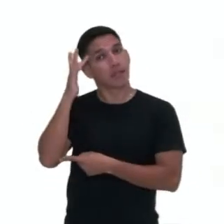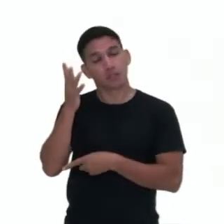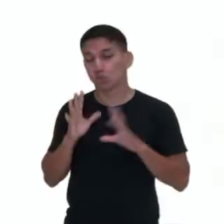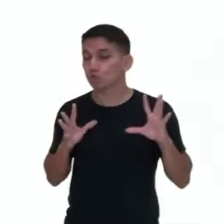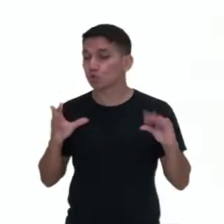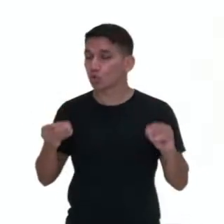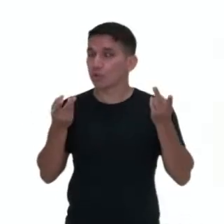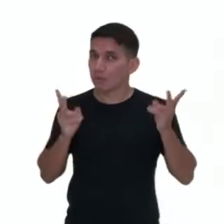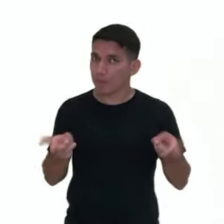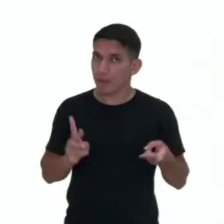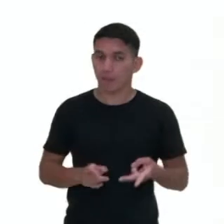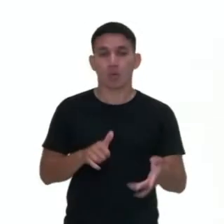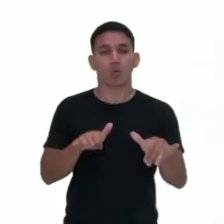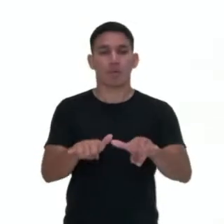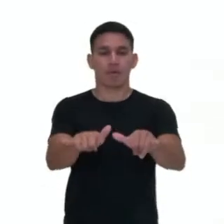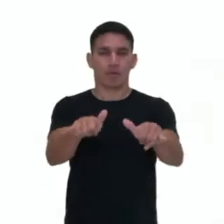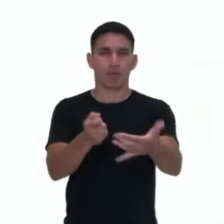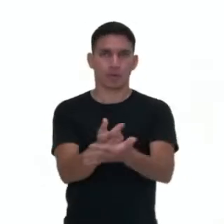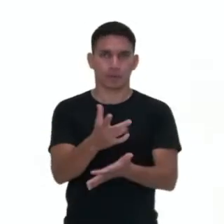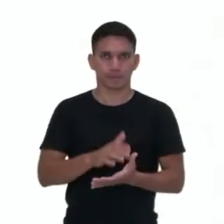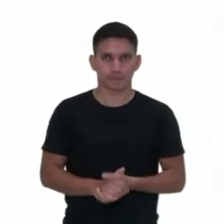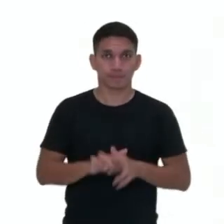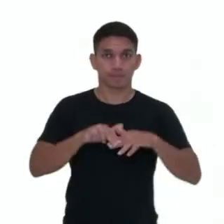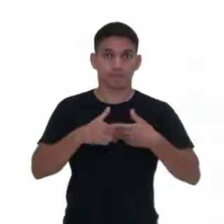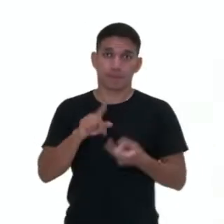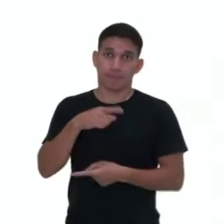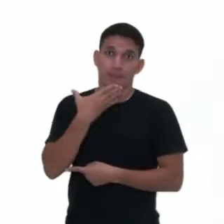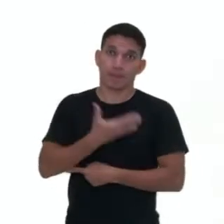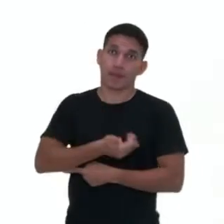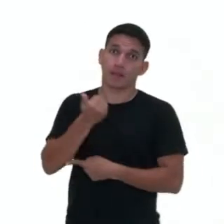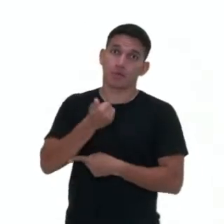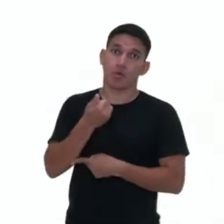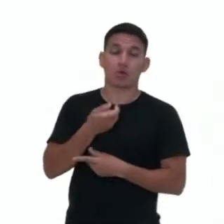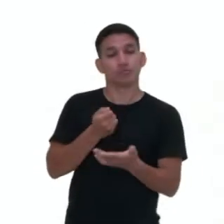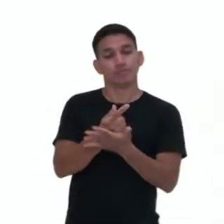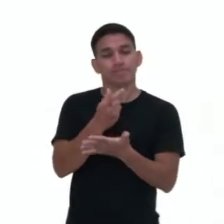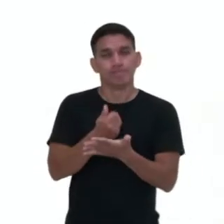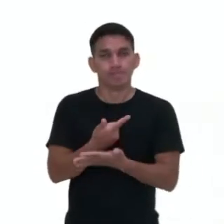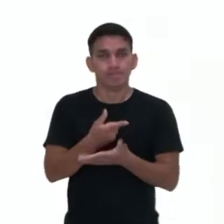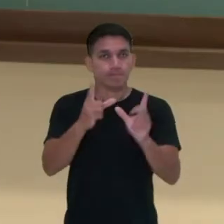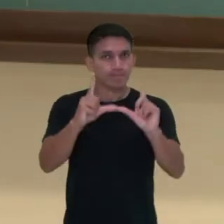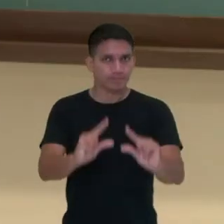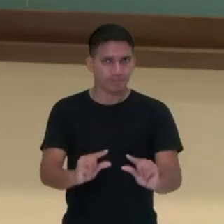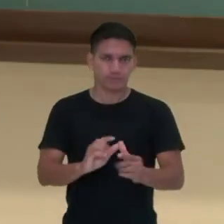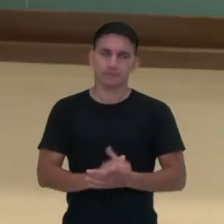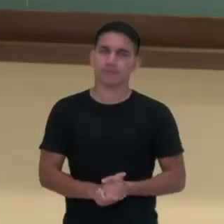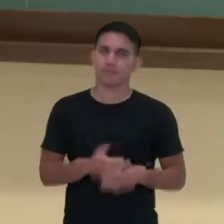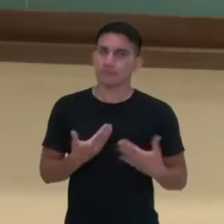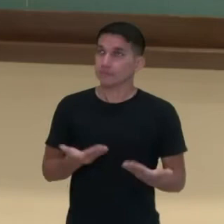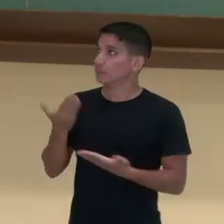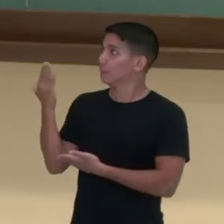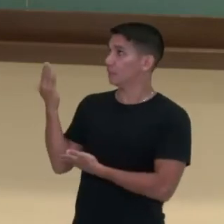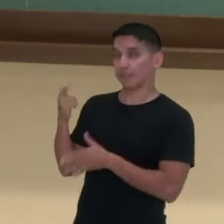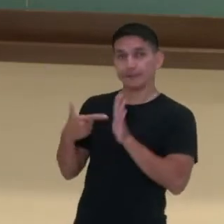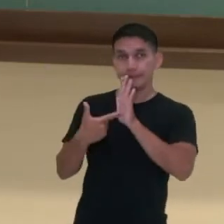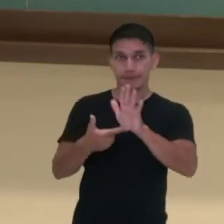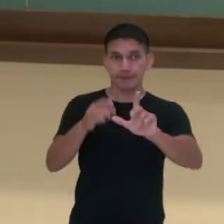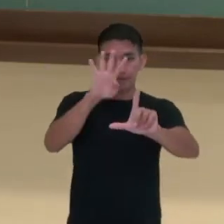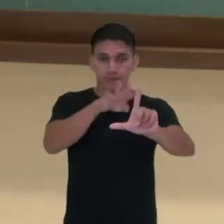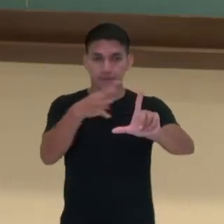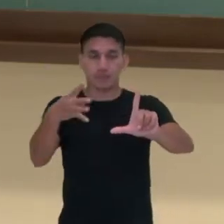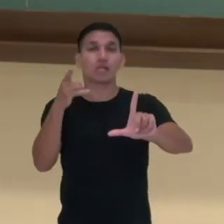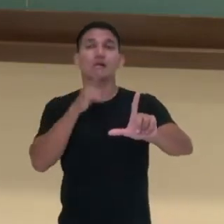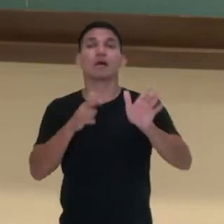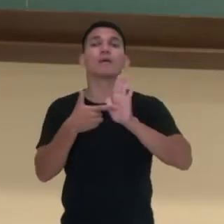estabelecimento e que ele represente a melhor opção de compra. Então, olha só, pessoal. Então, aqui nessa tabela, nós